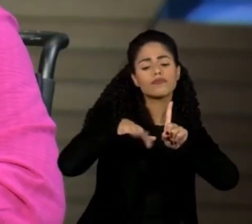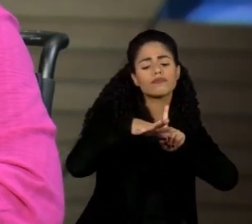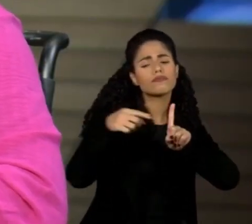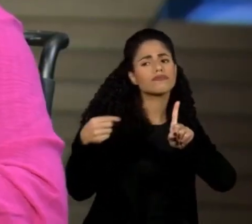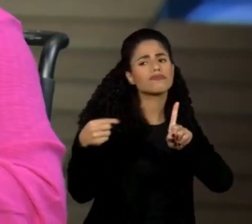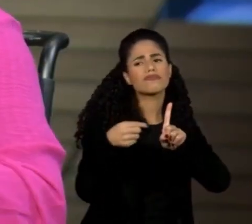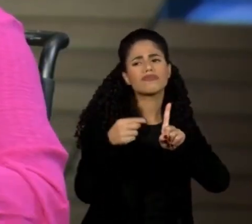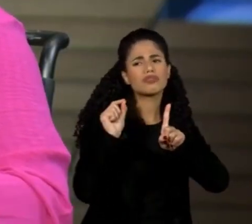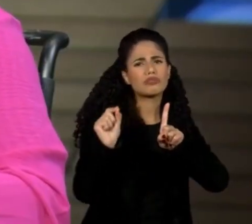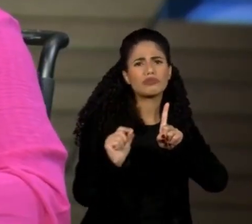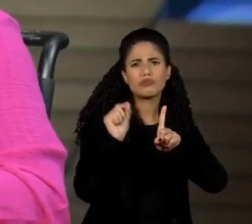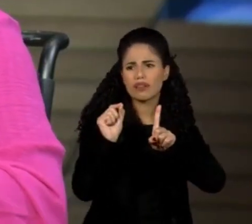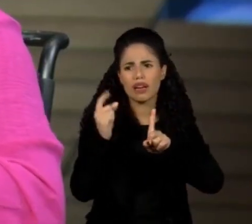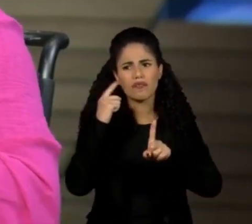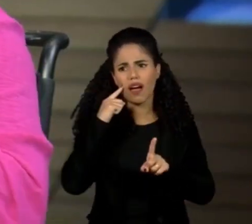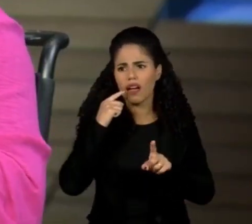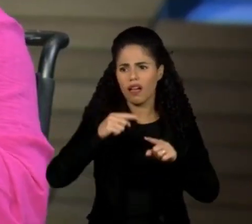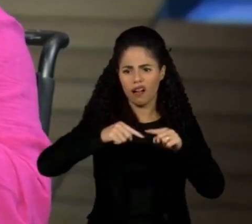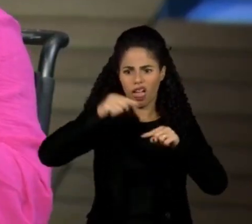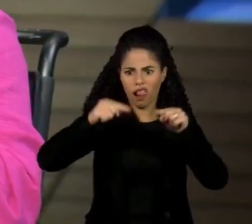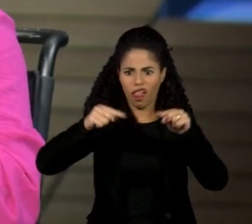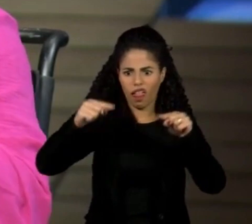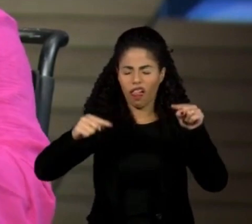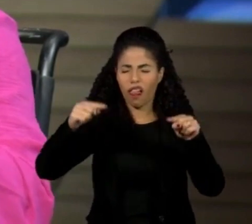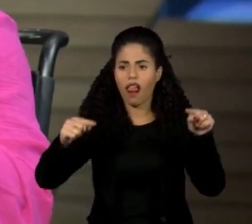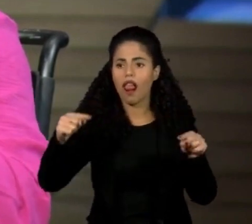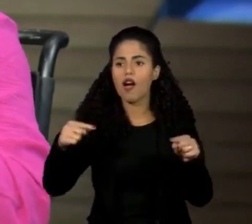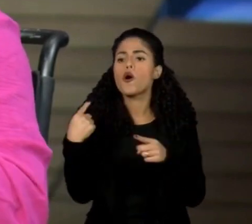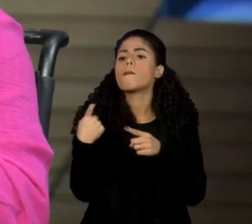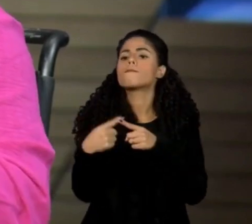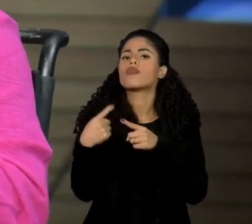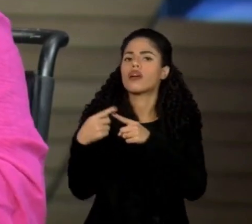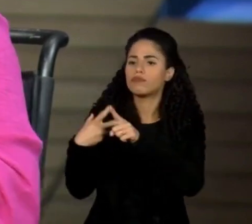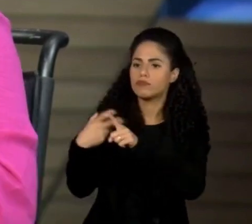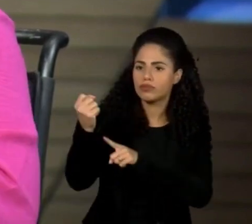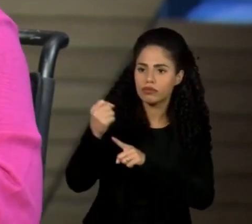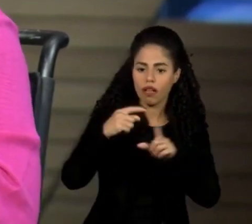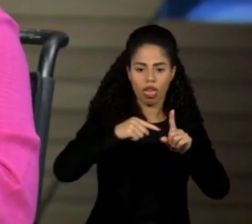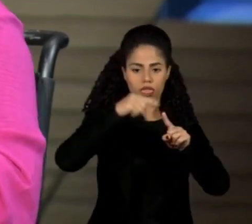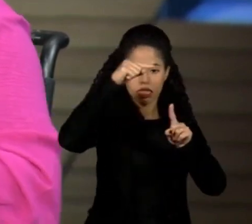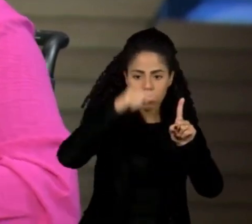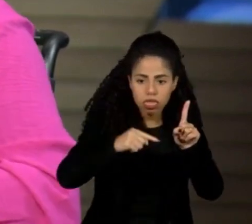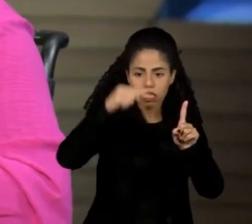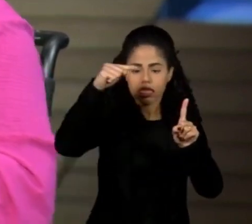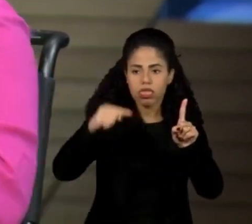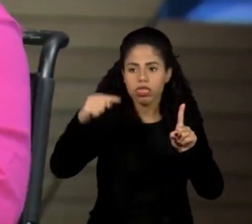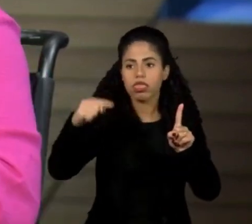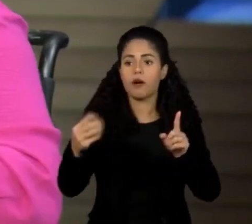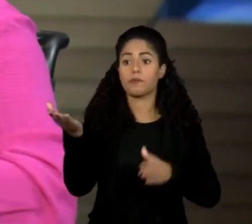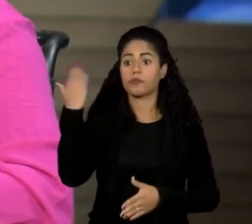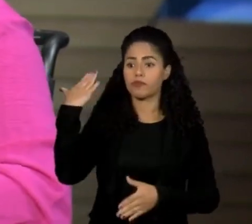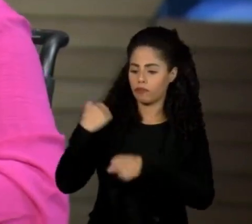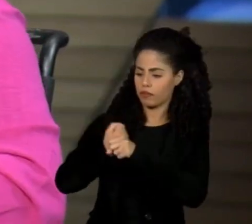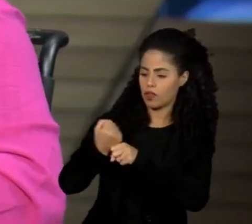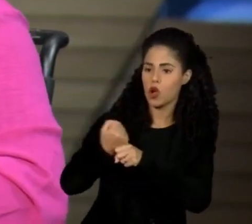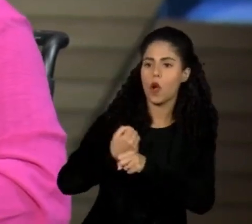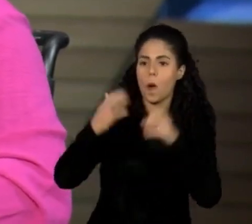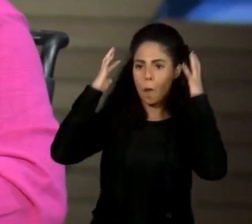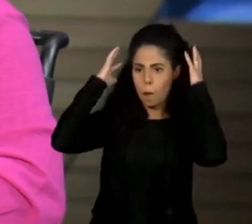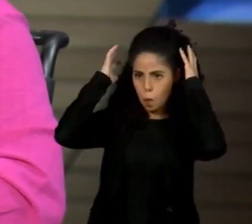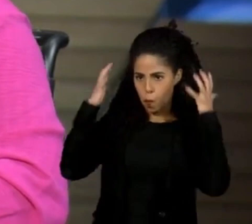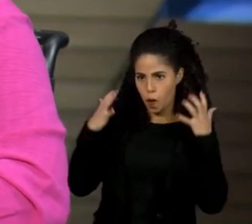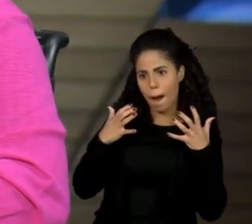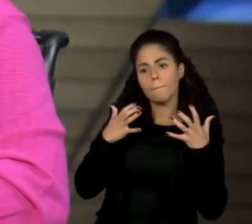uma montanha russa né as conquistas também elas não são lineares né Elas sobem e desce por exemplo nos últimos anos você trouxe o cabelo como